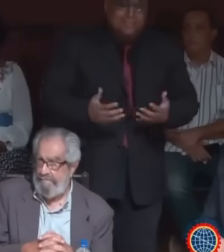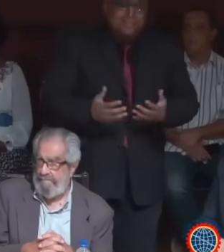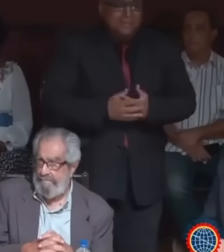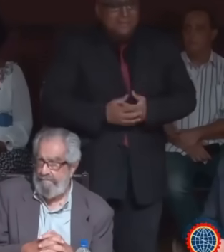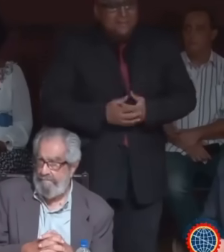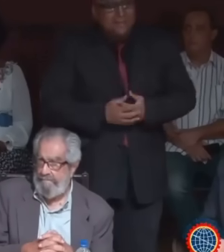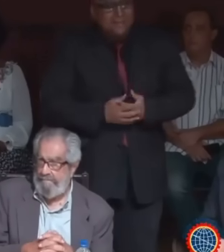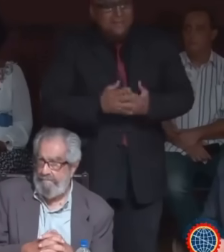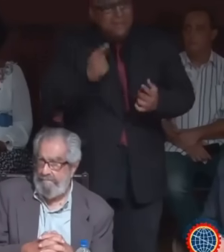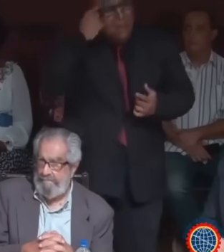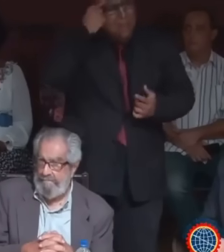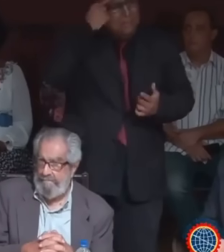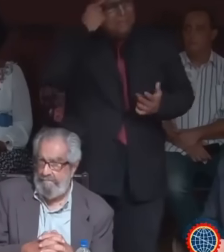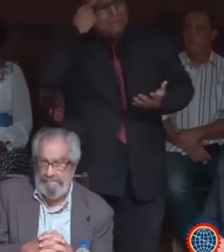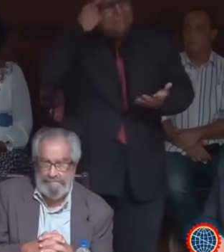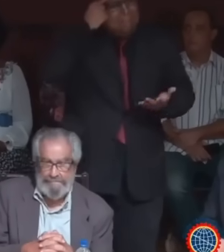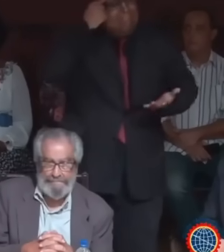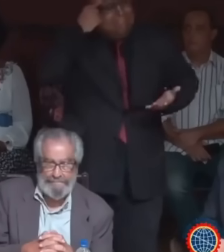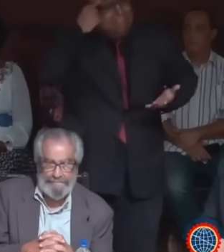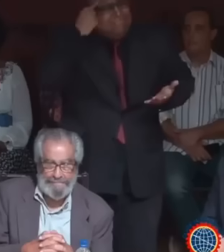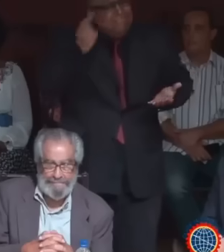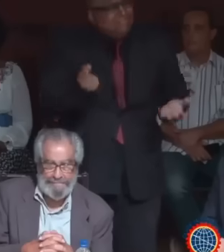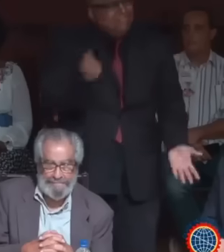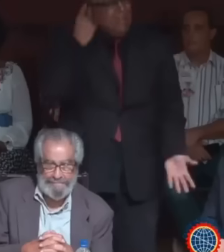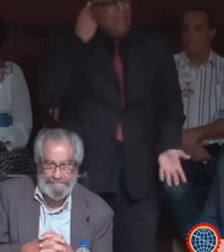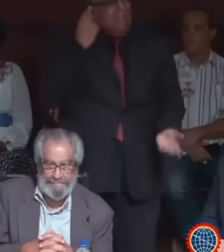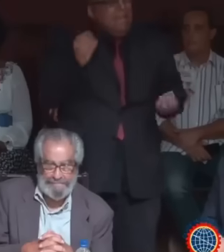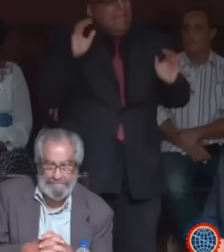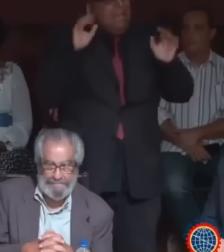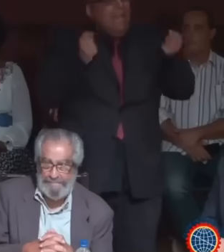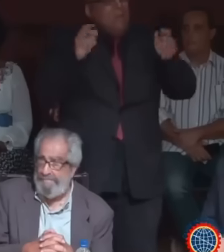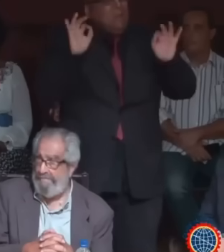não tinha pensado nisso até agora.